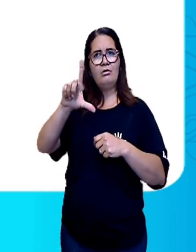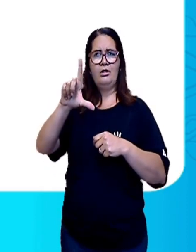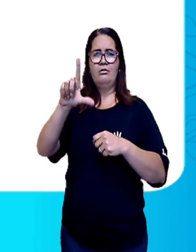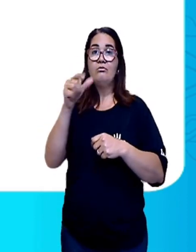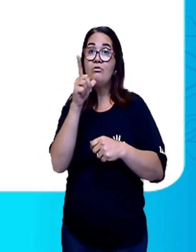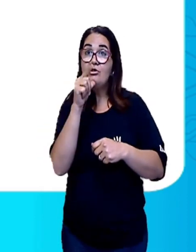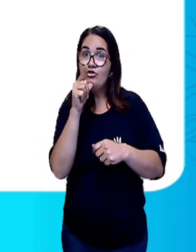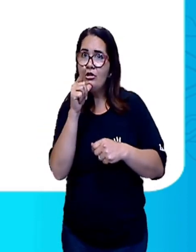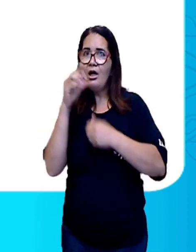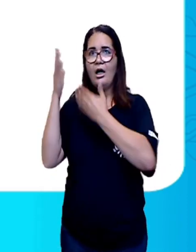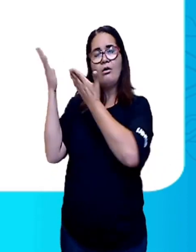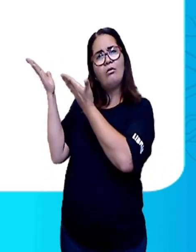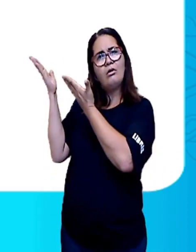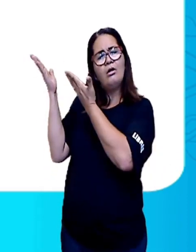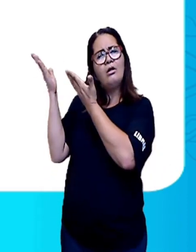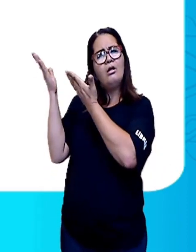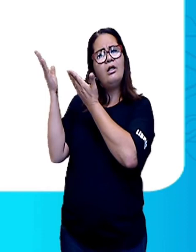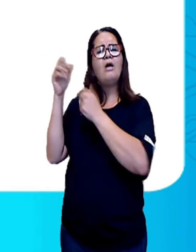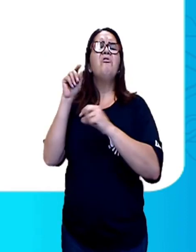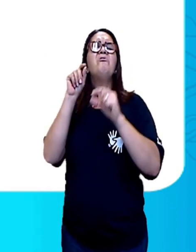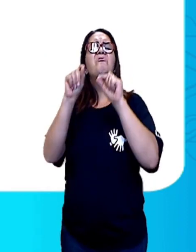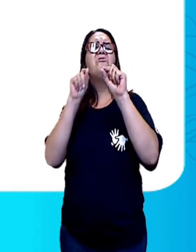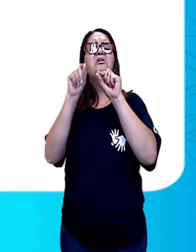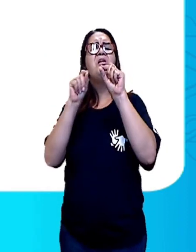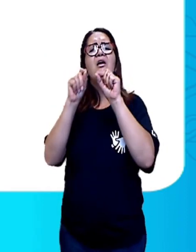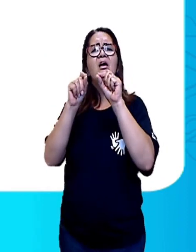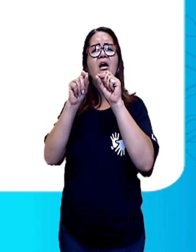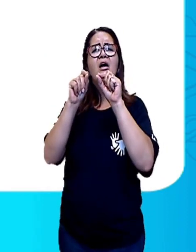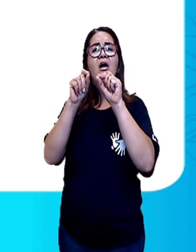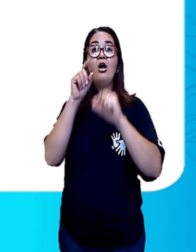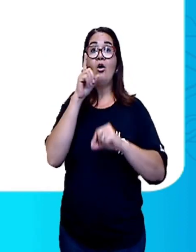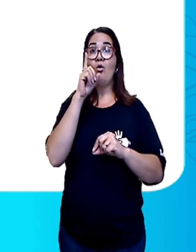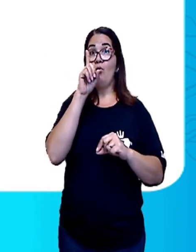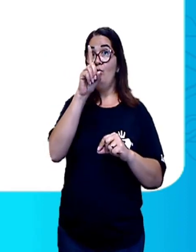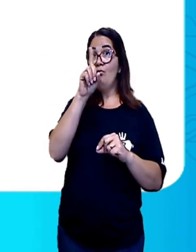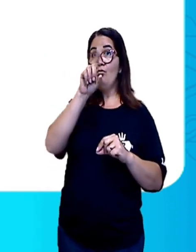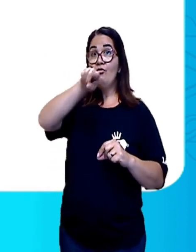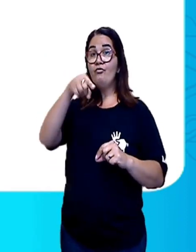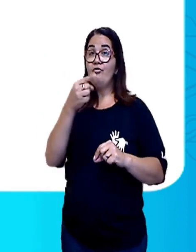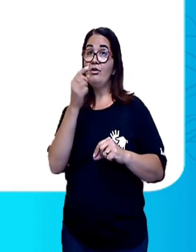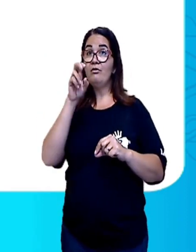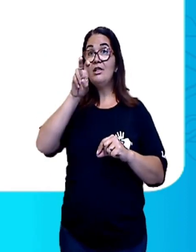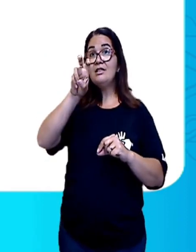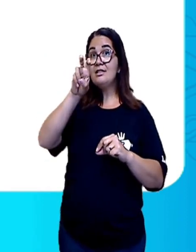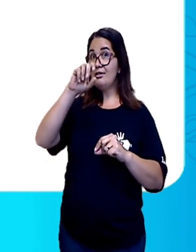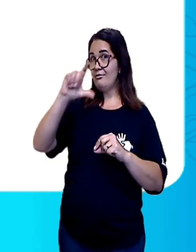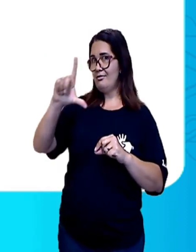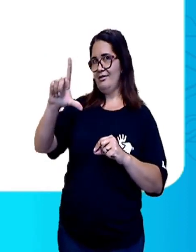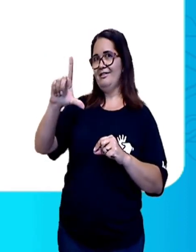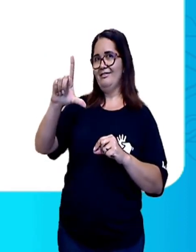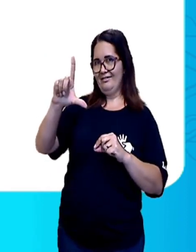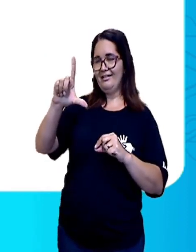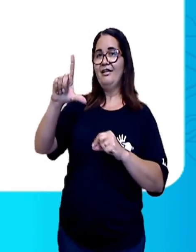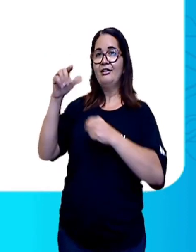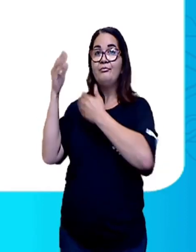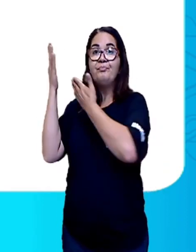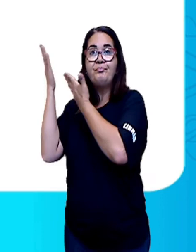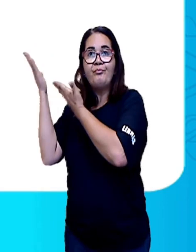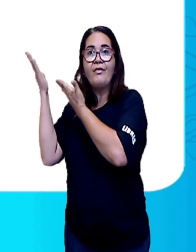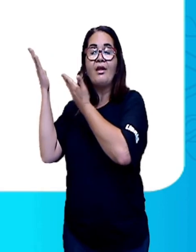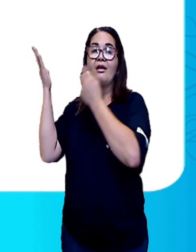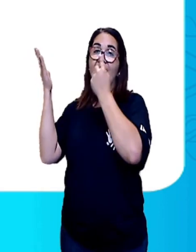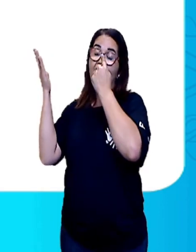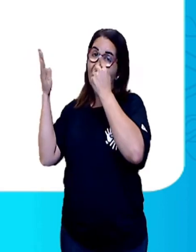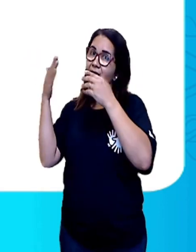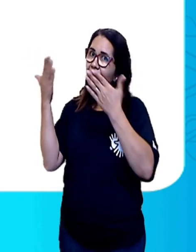é 1,5 litros? É o mesmo que se eu disser o seguinte. Nós já sabemos que aqui tem 1,5